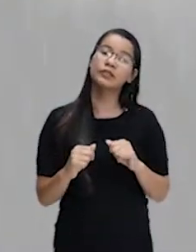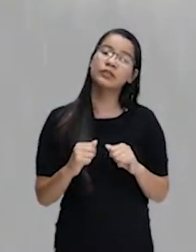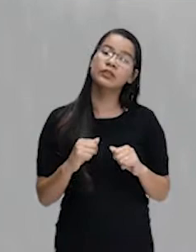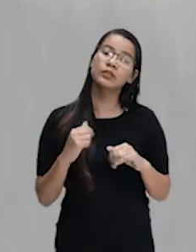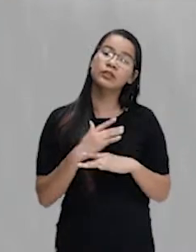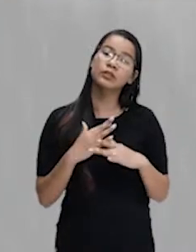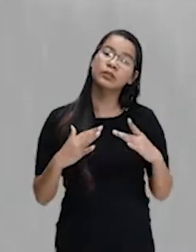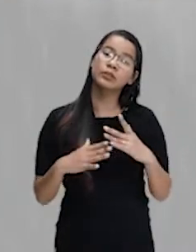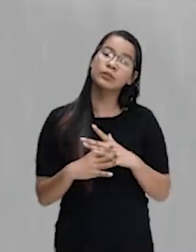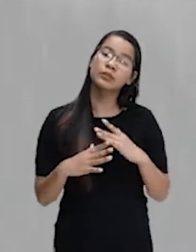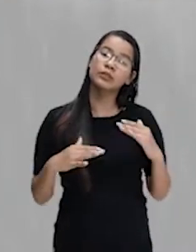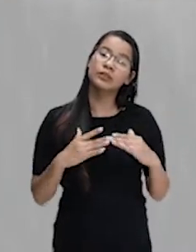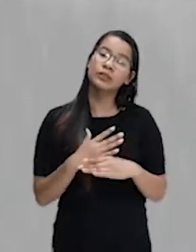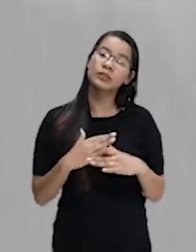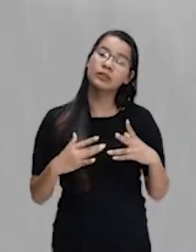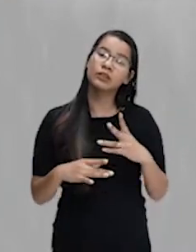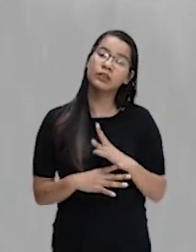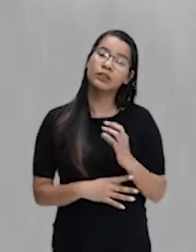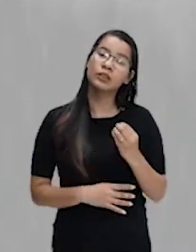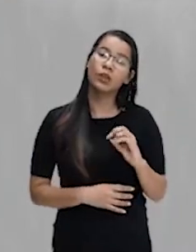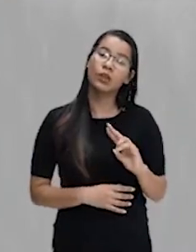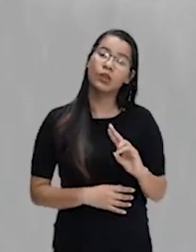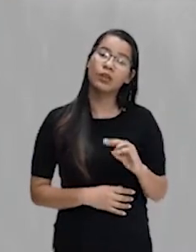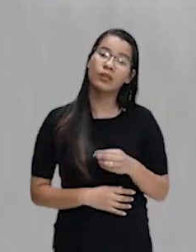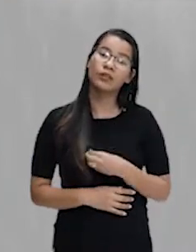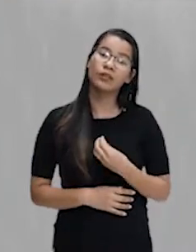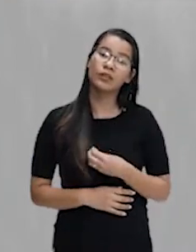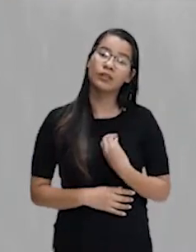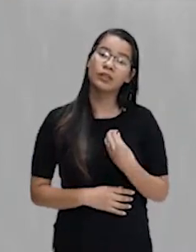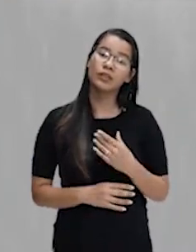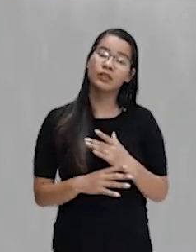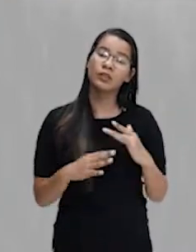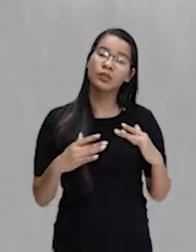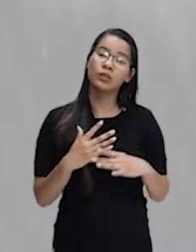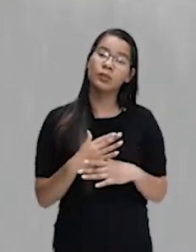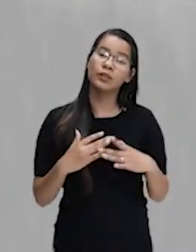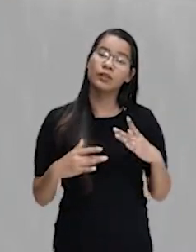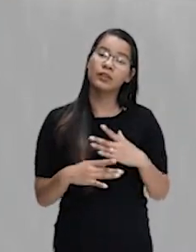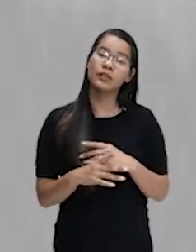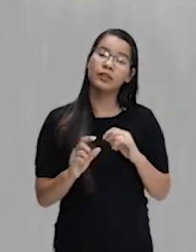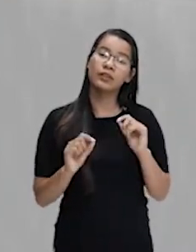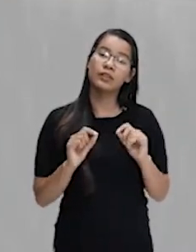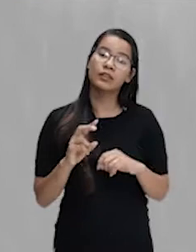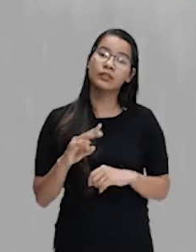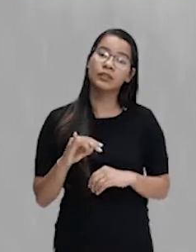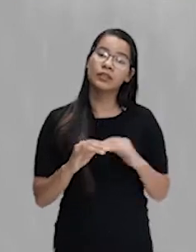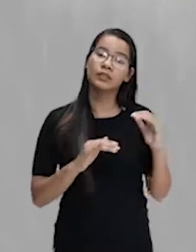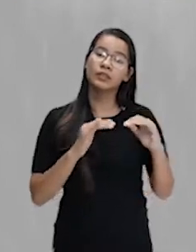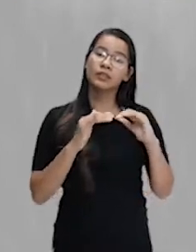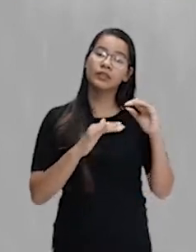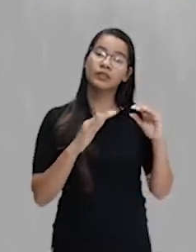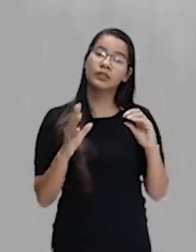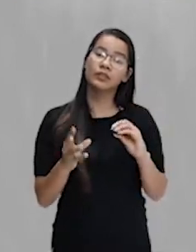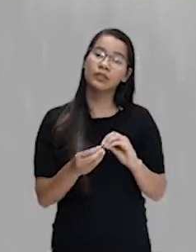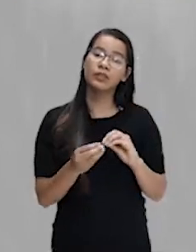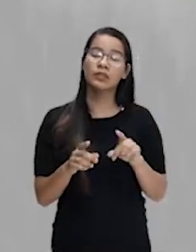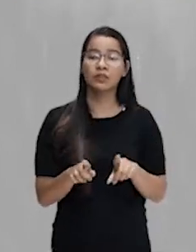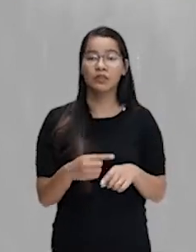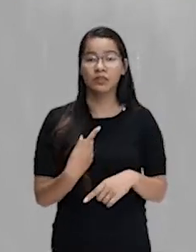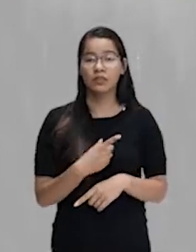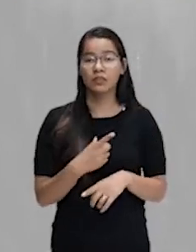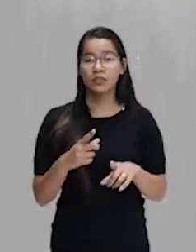urbanas. As atividades urbanas ou a vida urbana e as atividades que irão se desenvolver dentro delas, nós